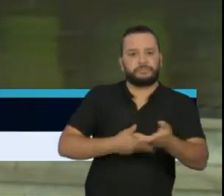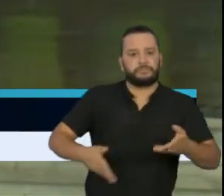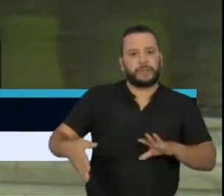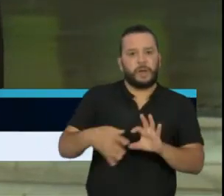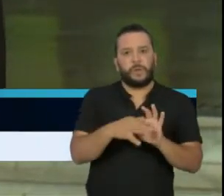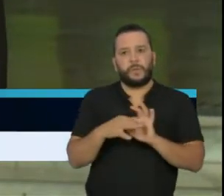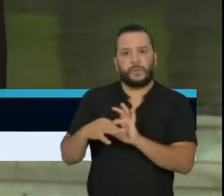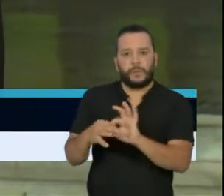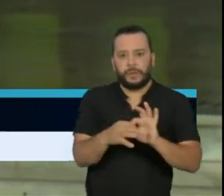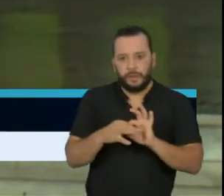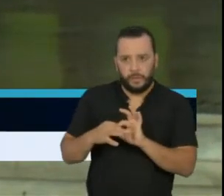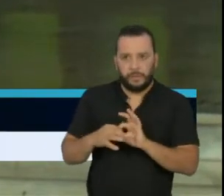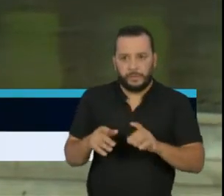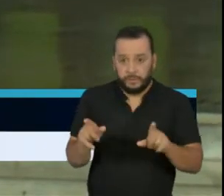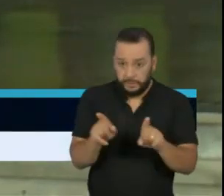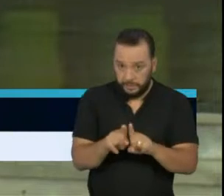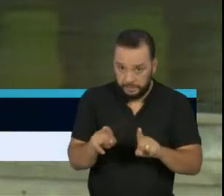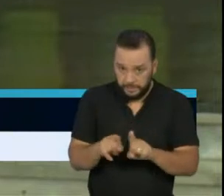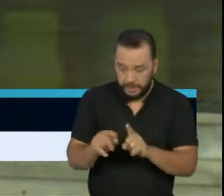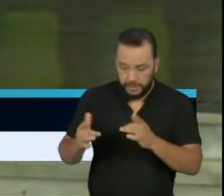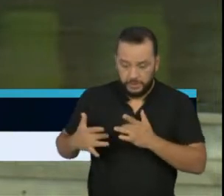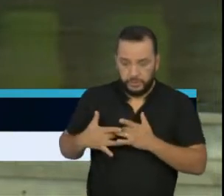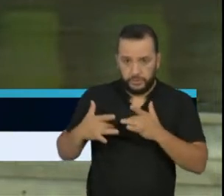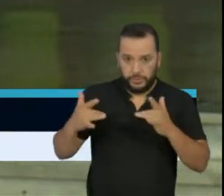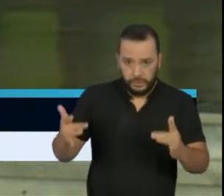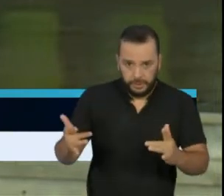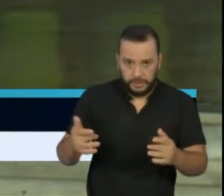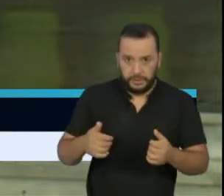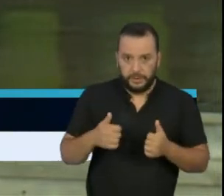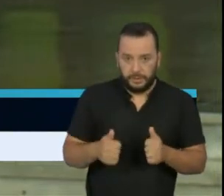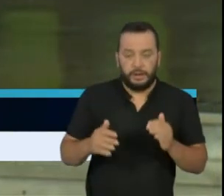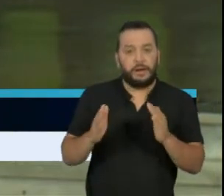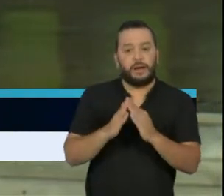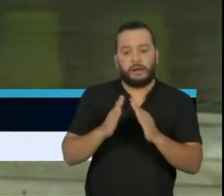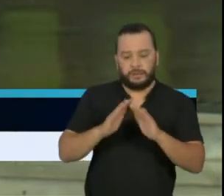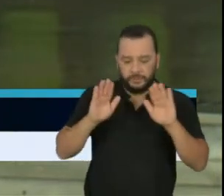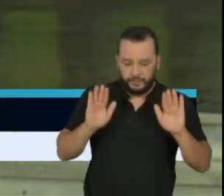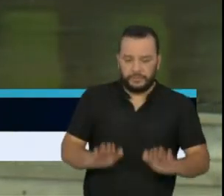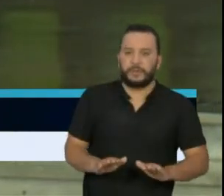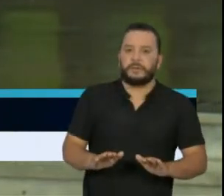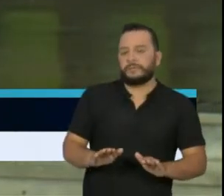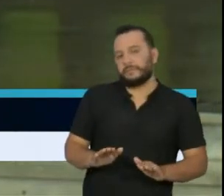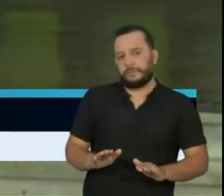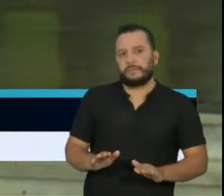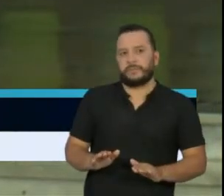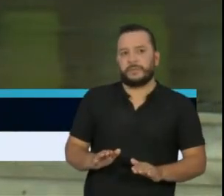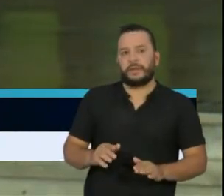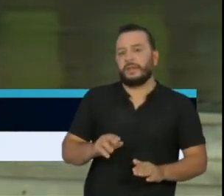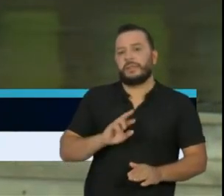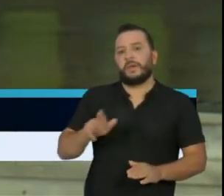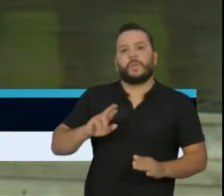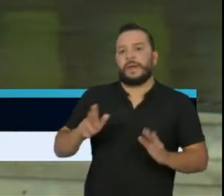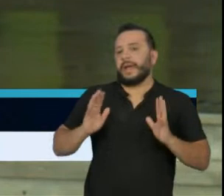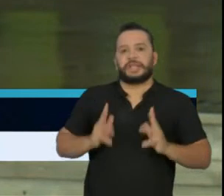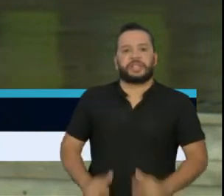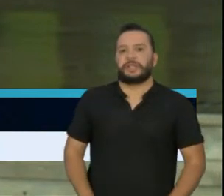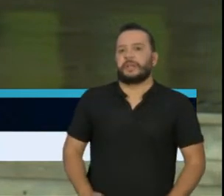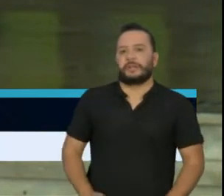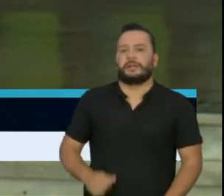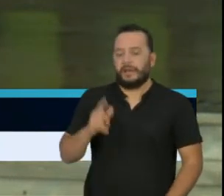hora de demonstrar a nossa solidariedade. Ficar em casa não é um ato de higiene, é um